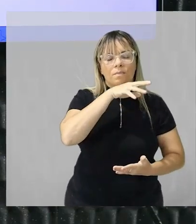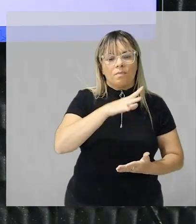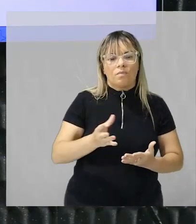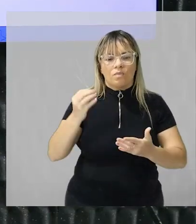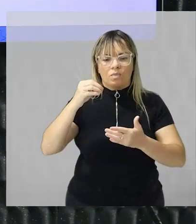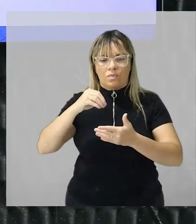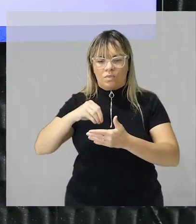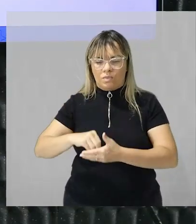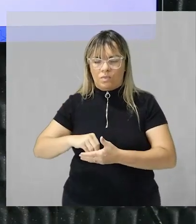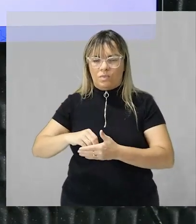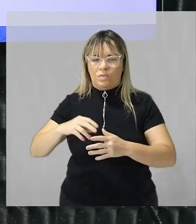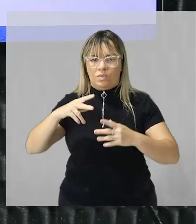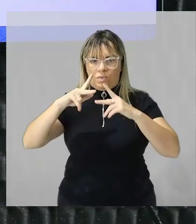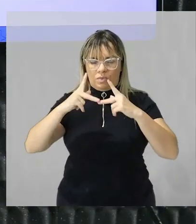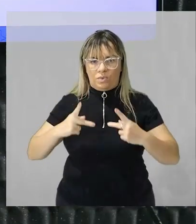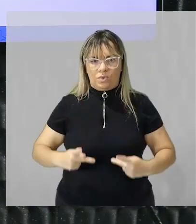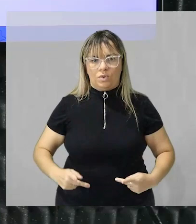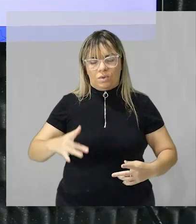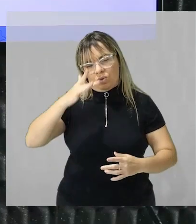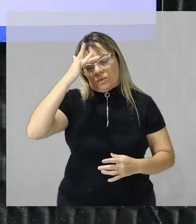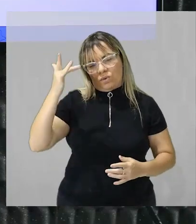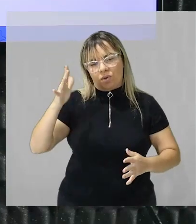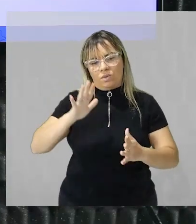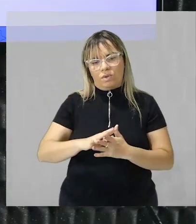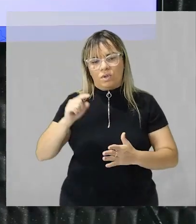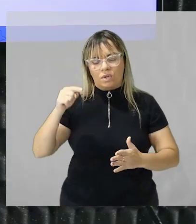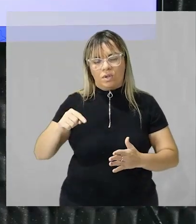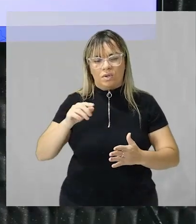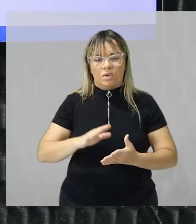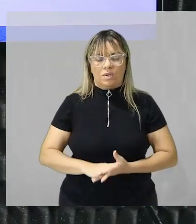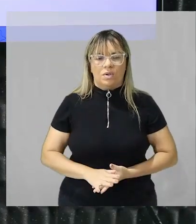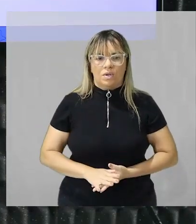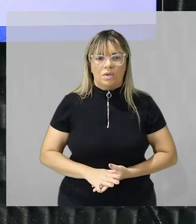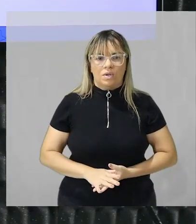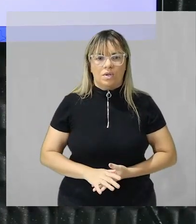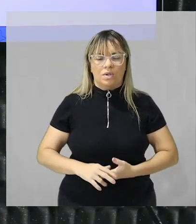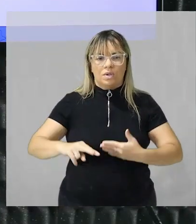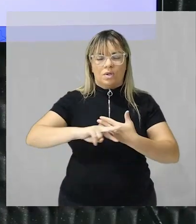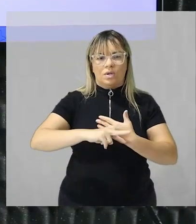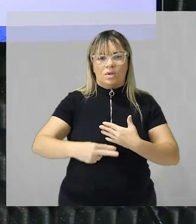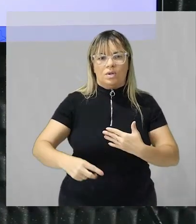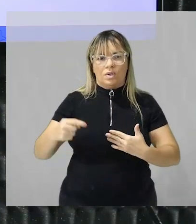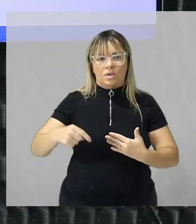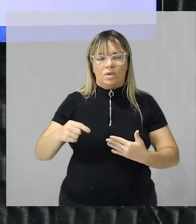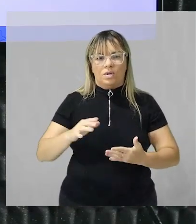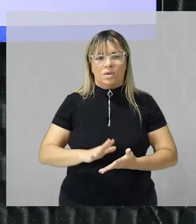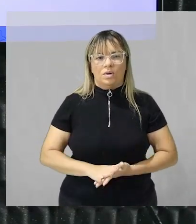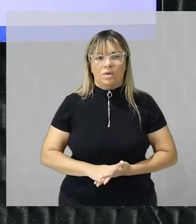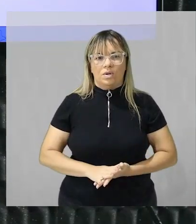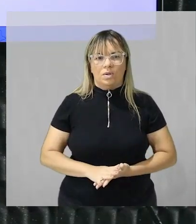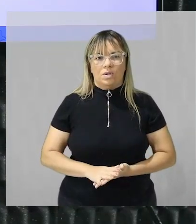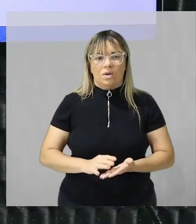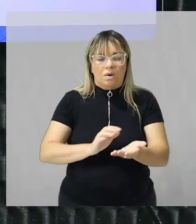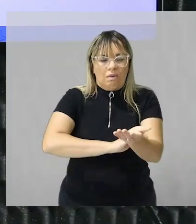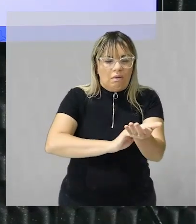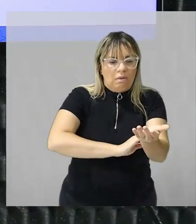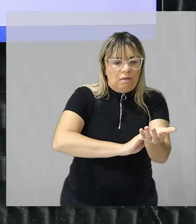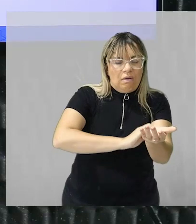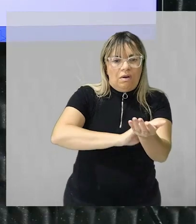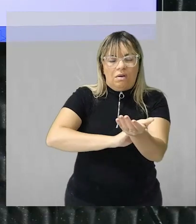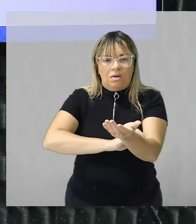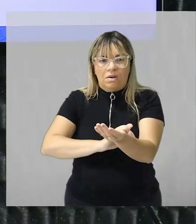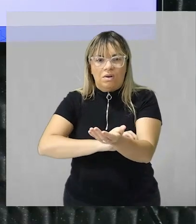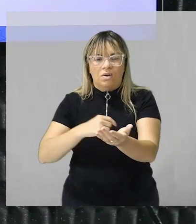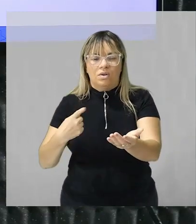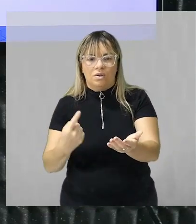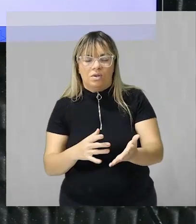em pessoas, ela muitas vezes ela provocava, por exemplo, reações de alergia. Porque o nosso